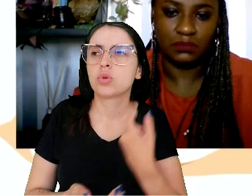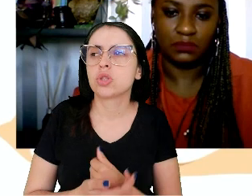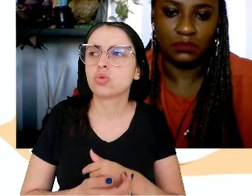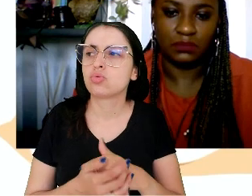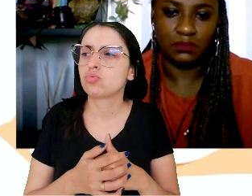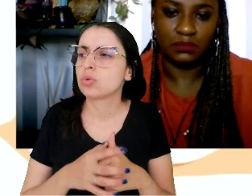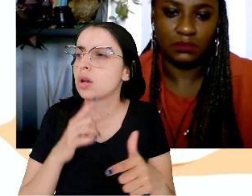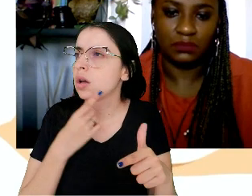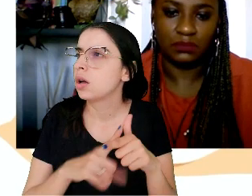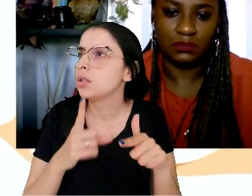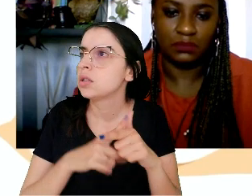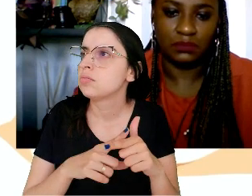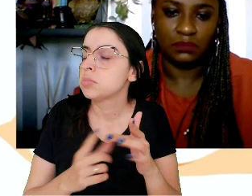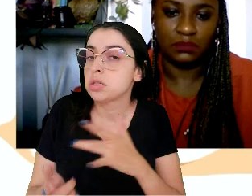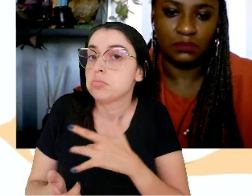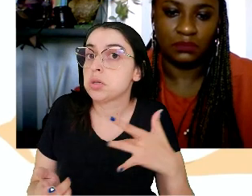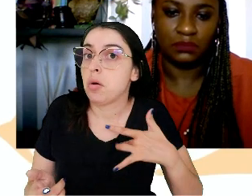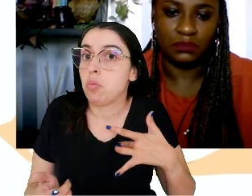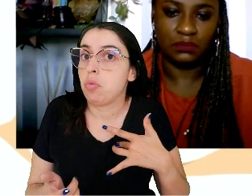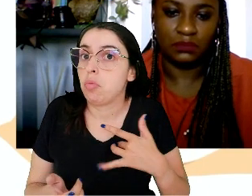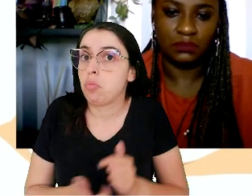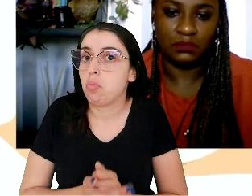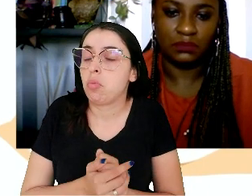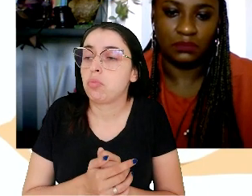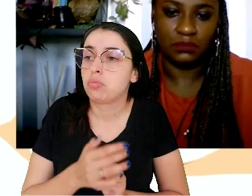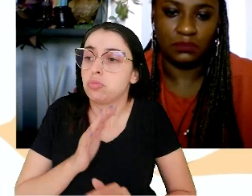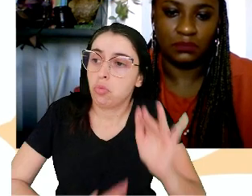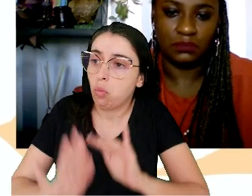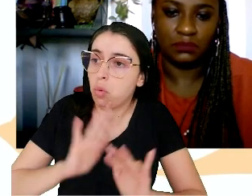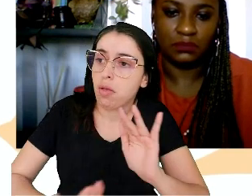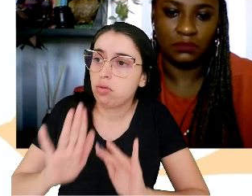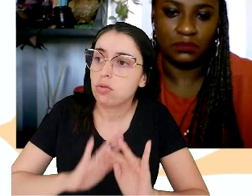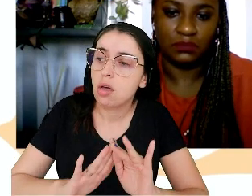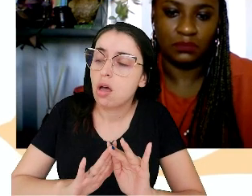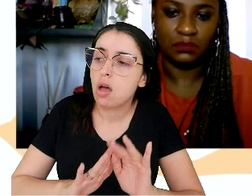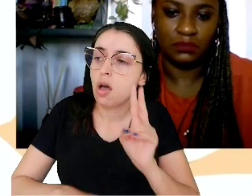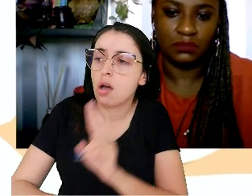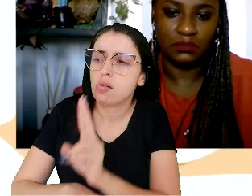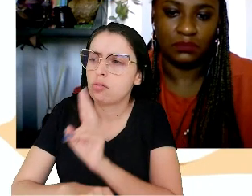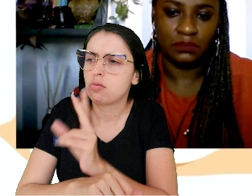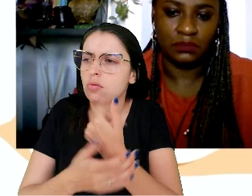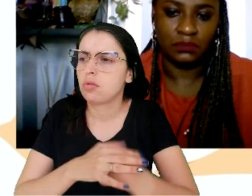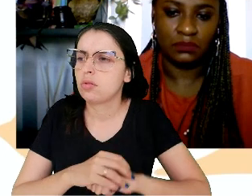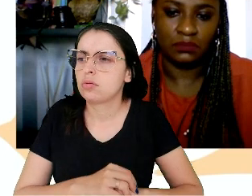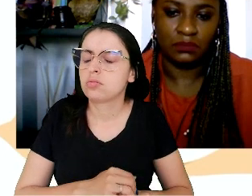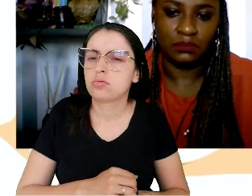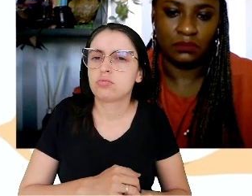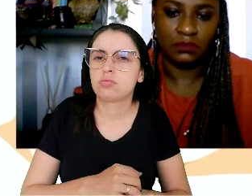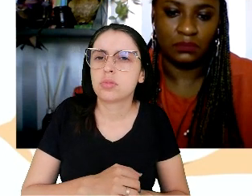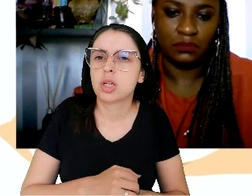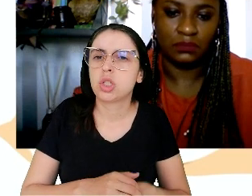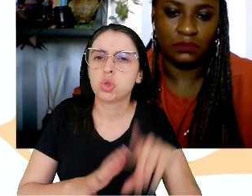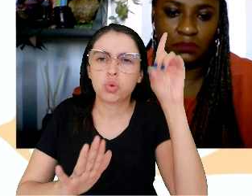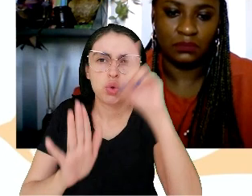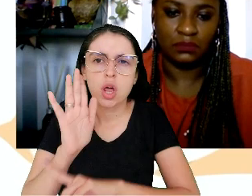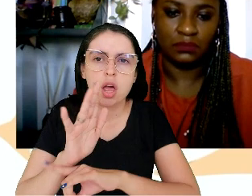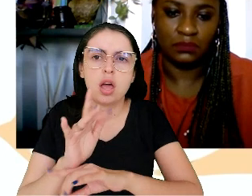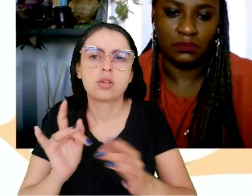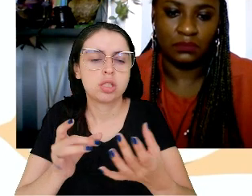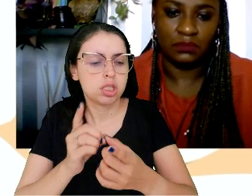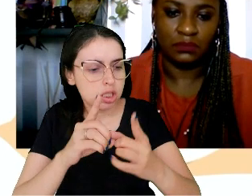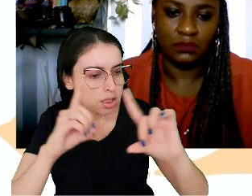todas voltadas para a questão da saúde, do tratamento, das medidas, dos protocolos